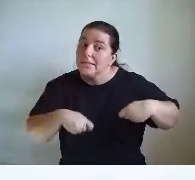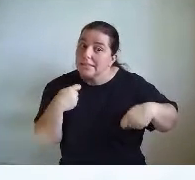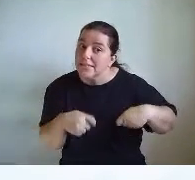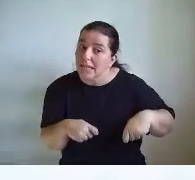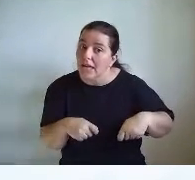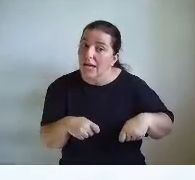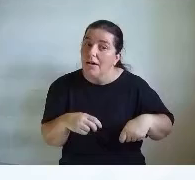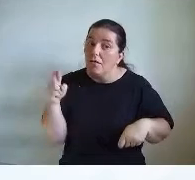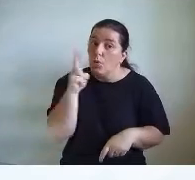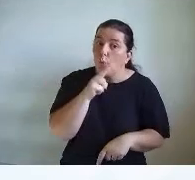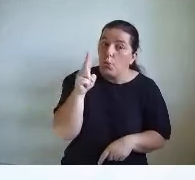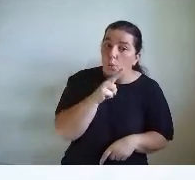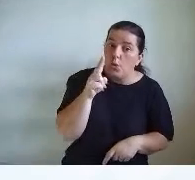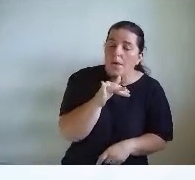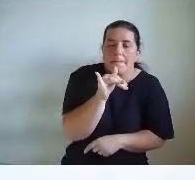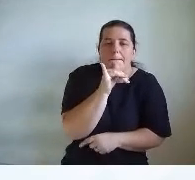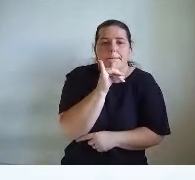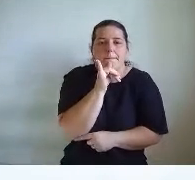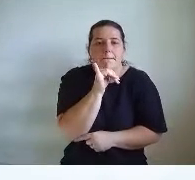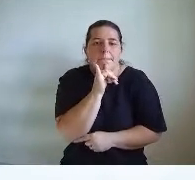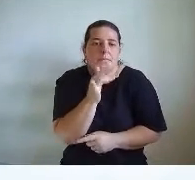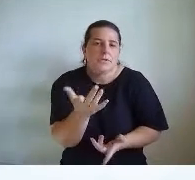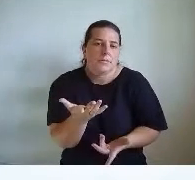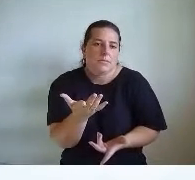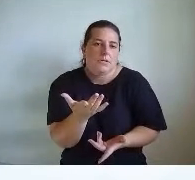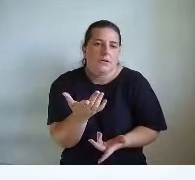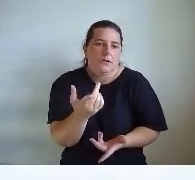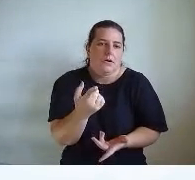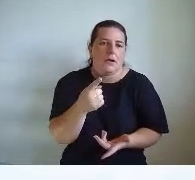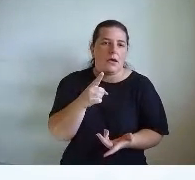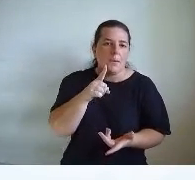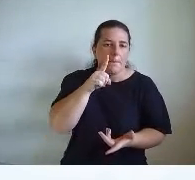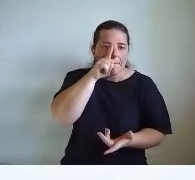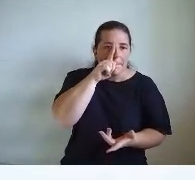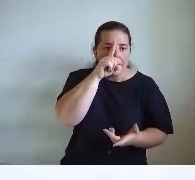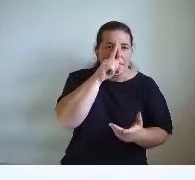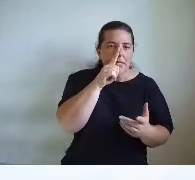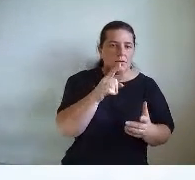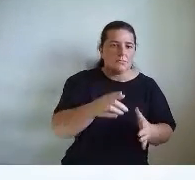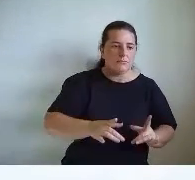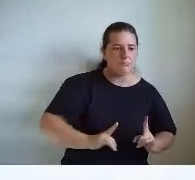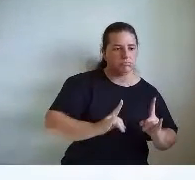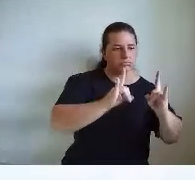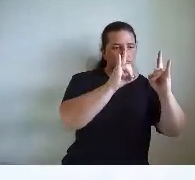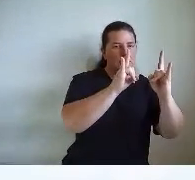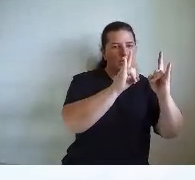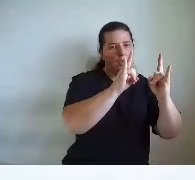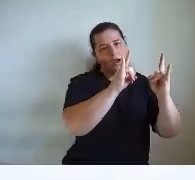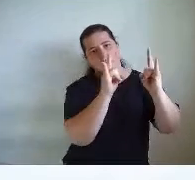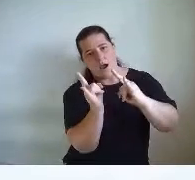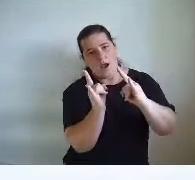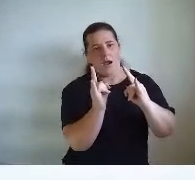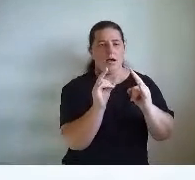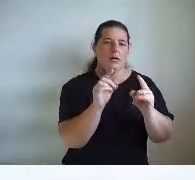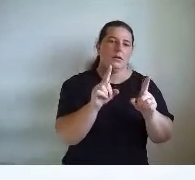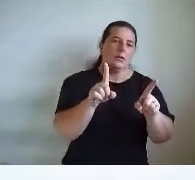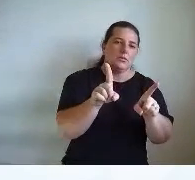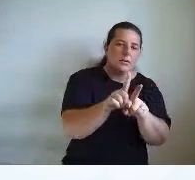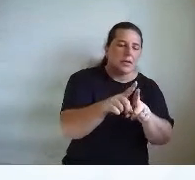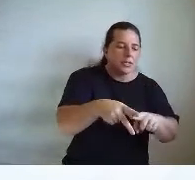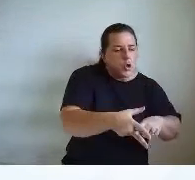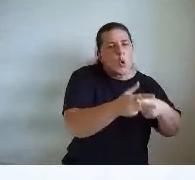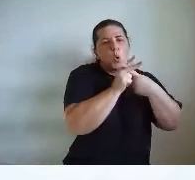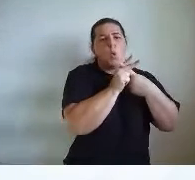emergenciais, né? Por exemplo, um risco de queda de alguma estrutura, né? Reparação, manutenção, isso, obviamente, todos nós